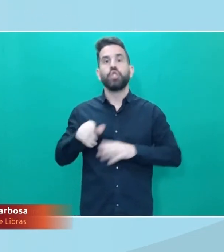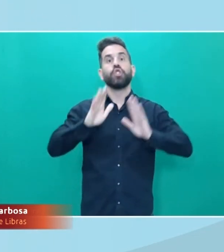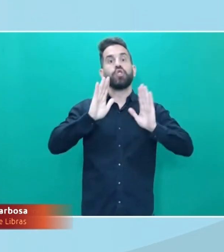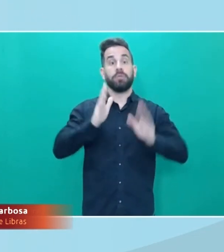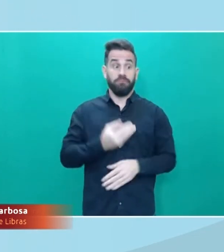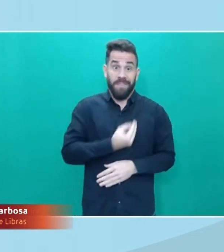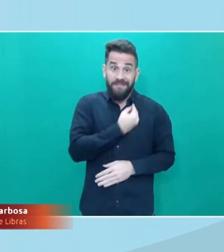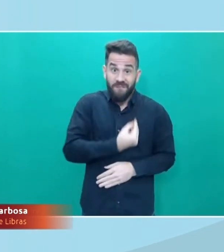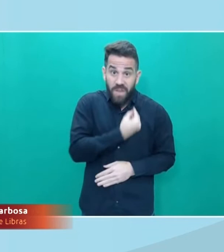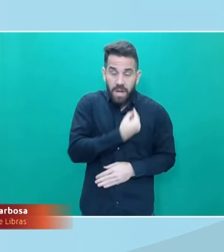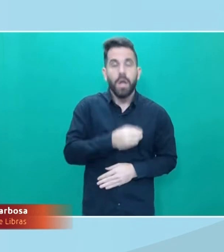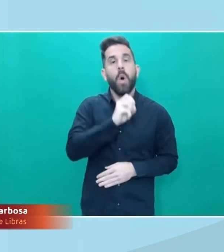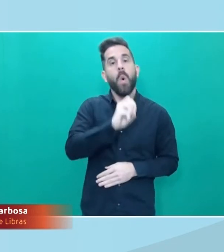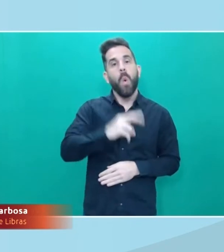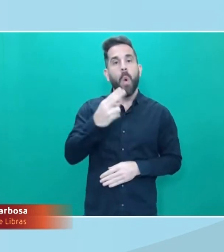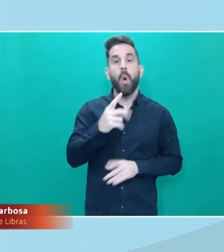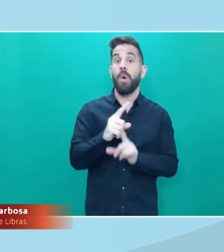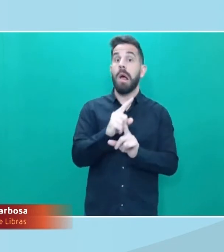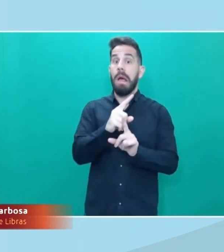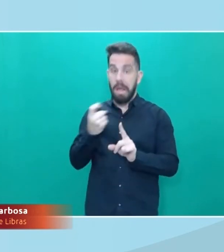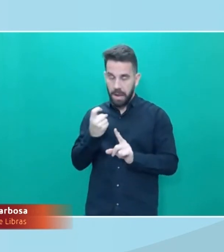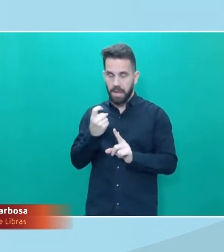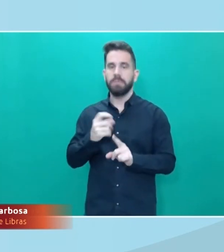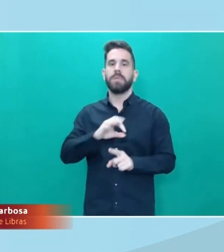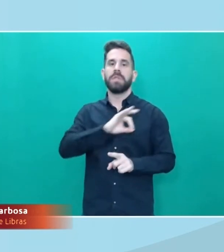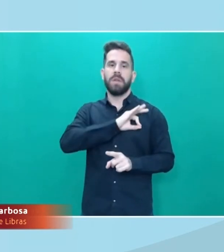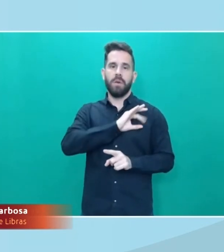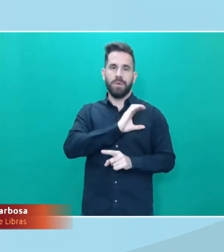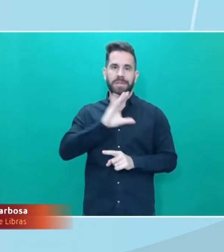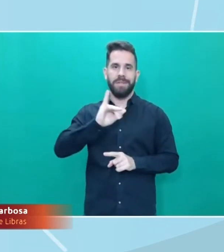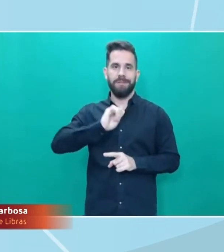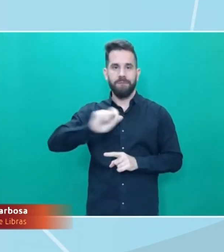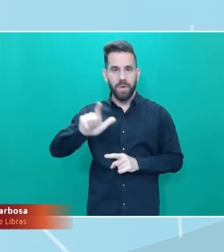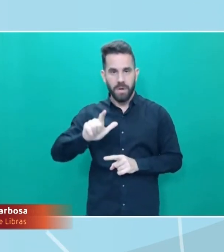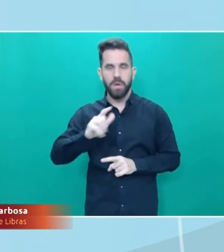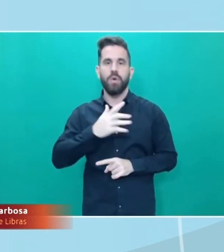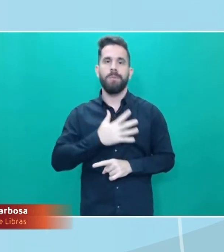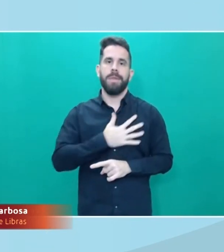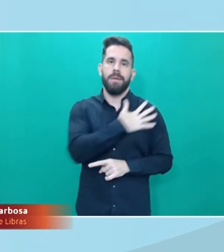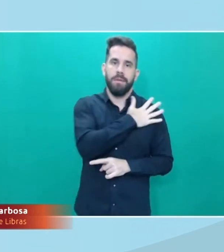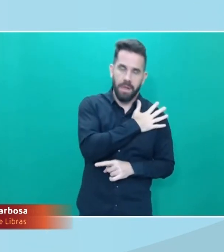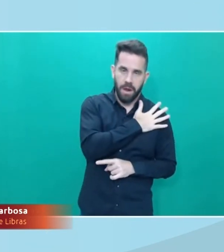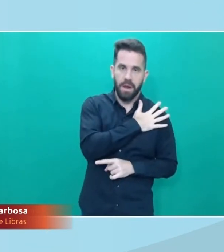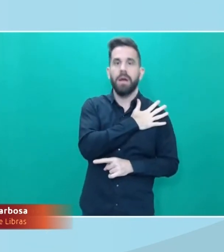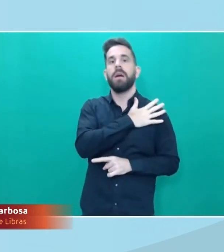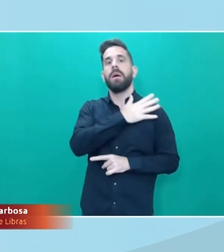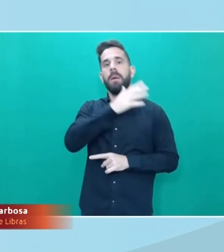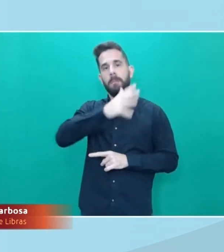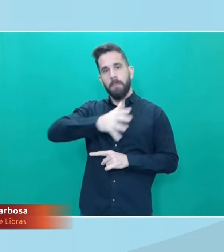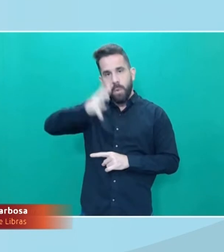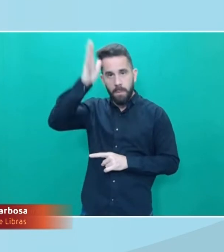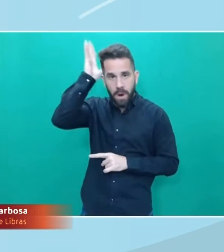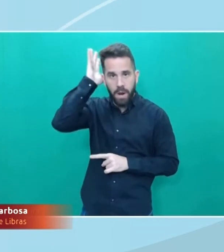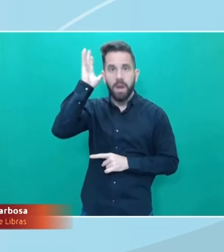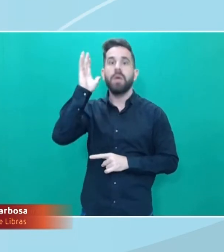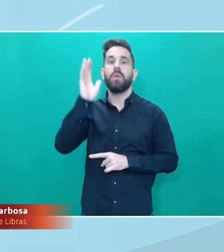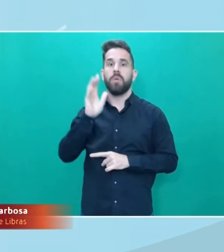foram policiais civis, militares, federais ou bombeiros e integrantes do